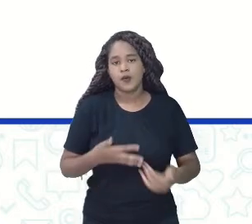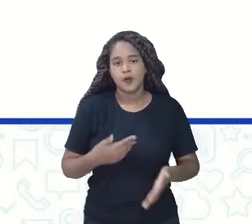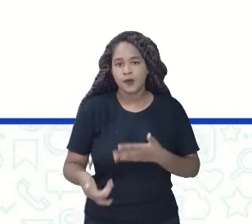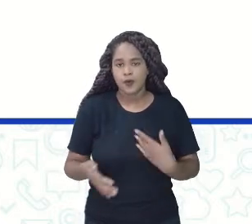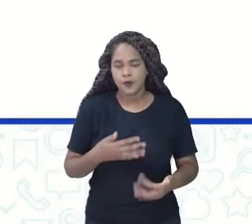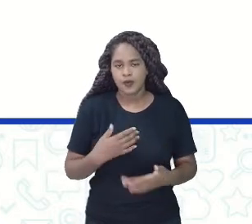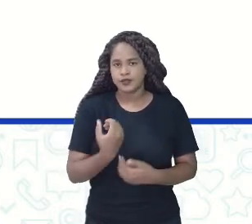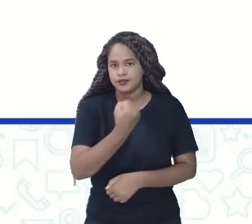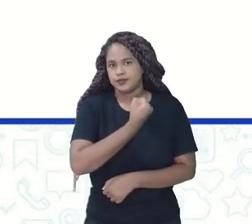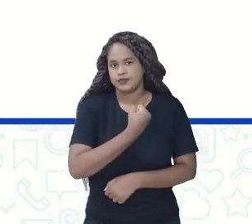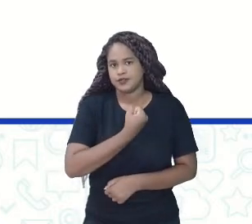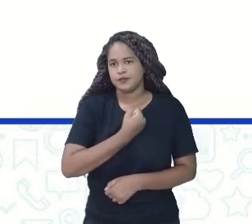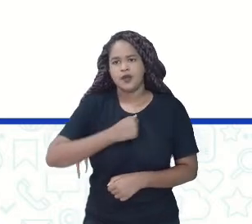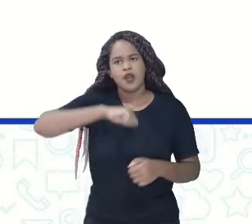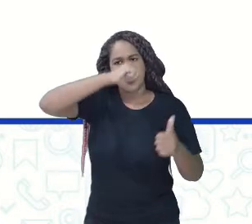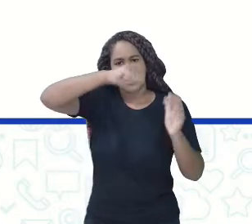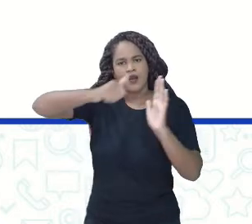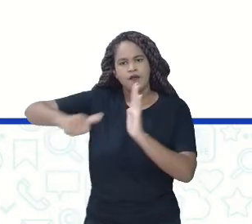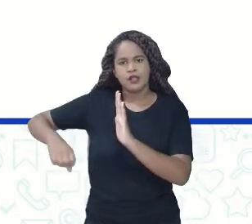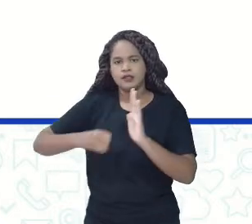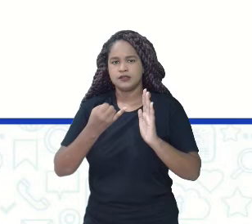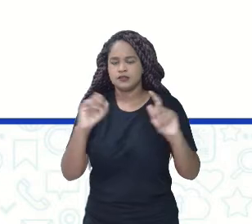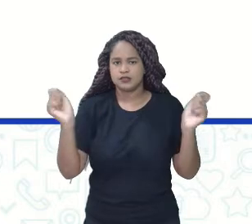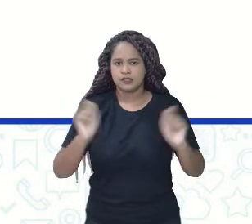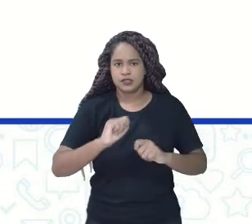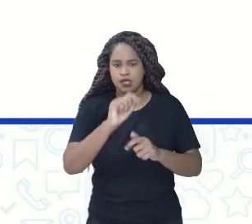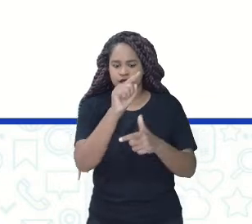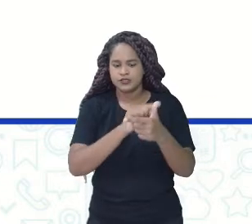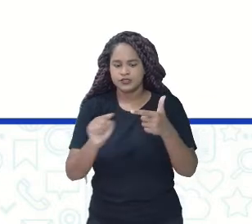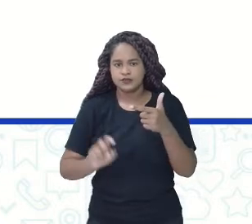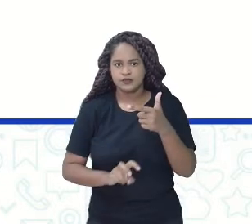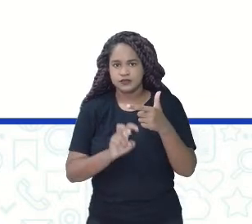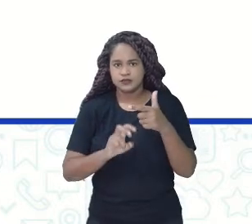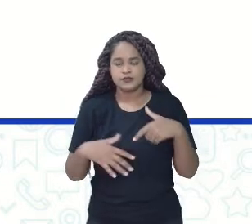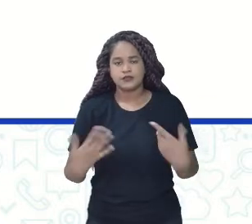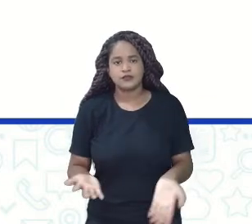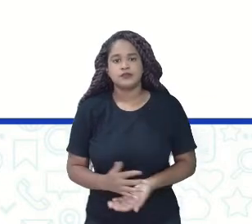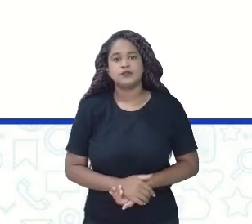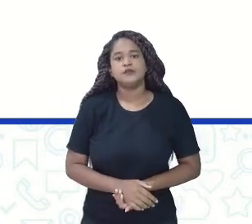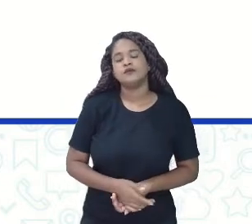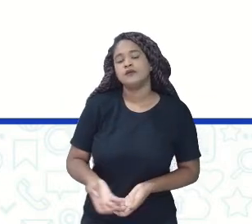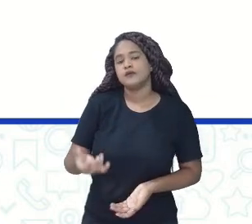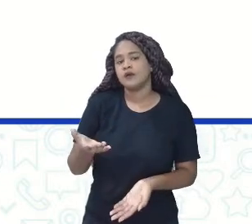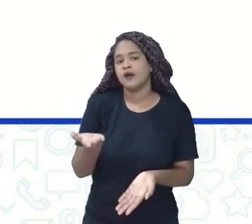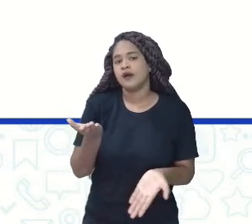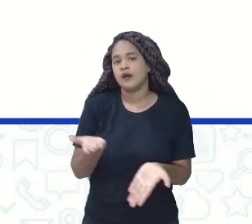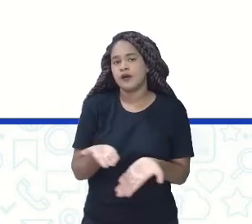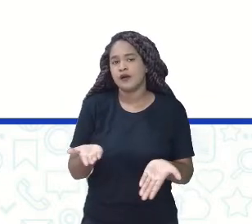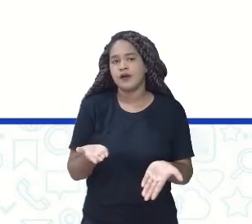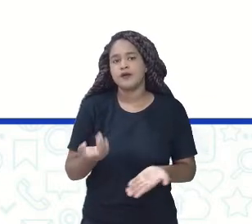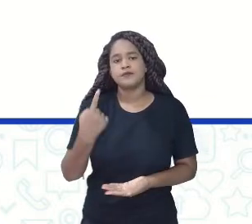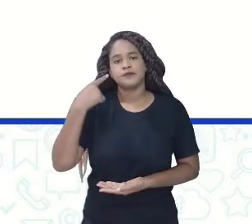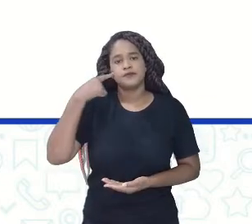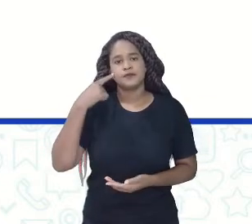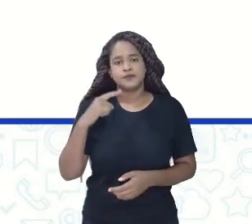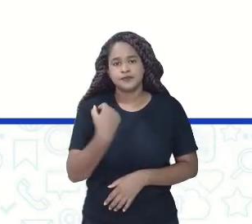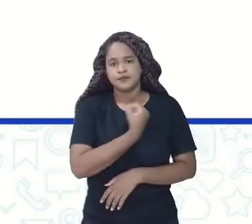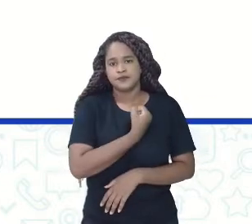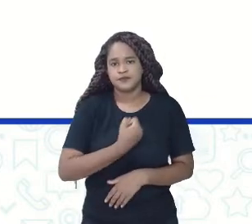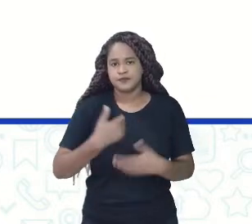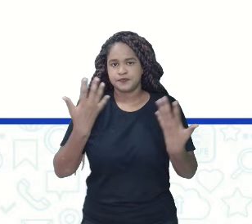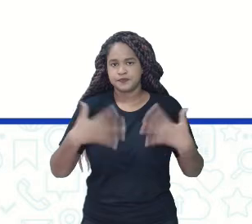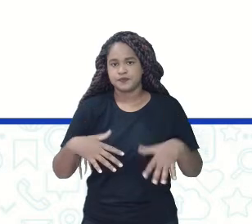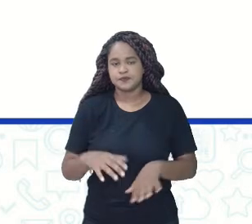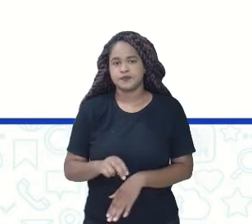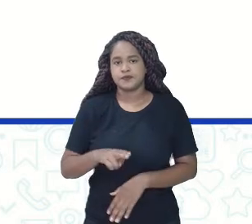as etapas para saber se dá ou não para dividir para 5. A gente vai pensar no número natural. O algarismo das unidades é